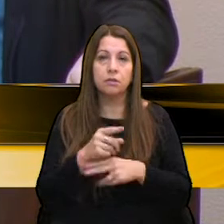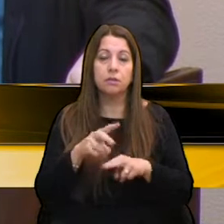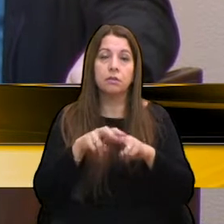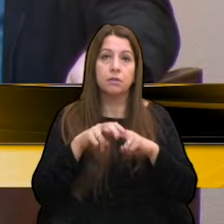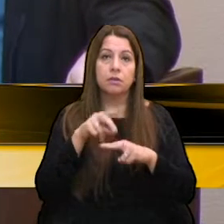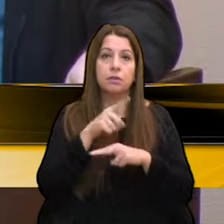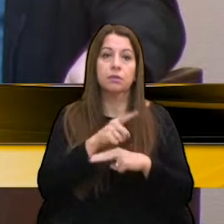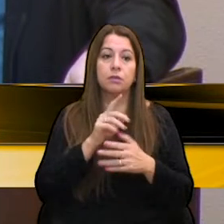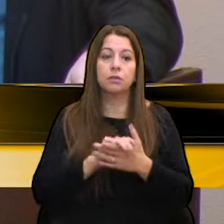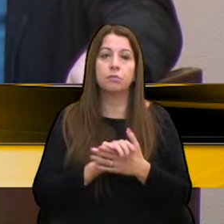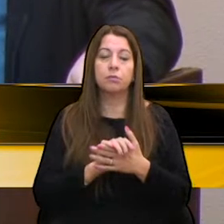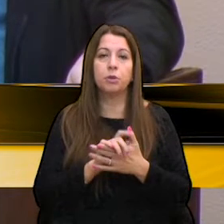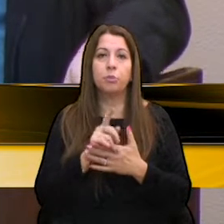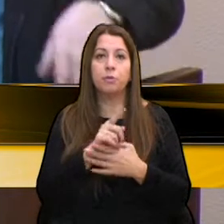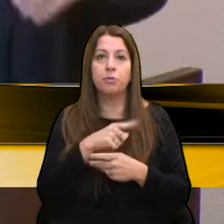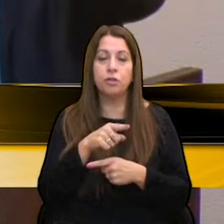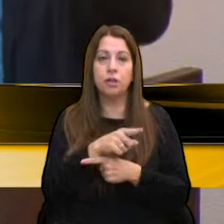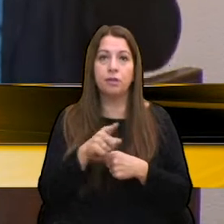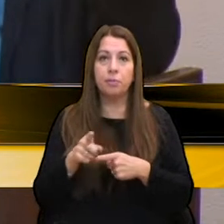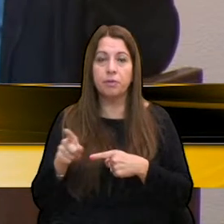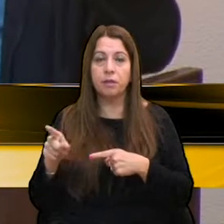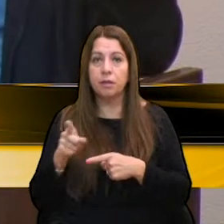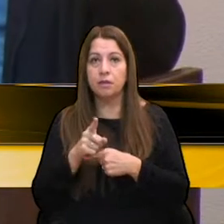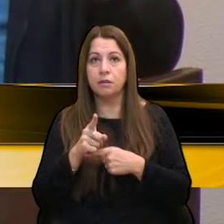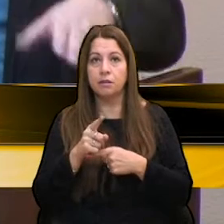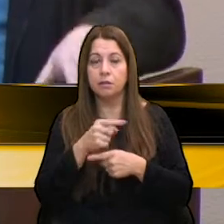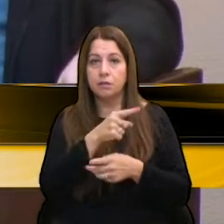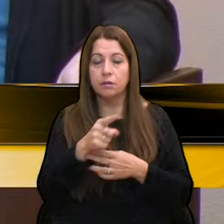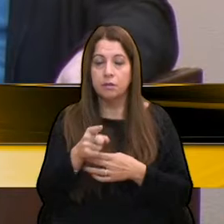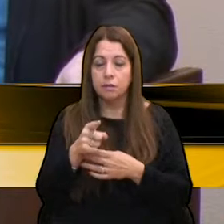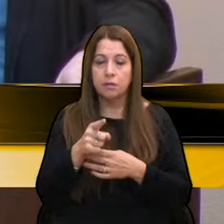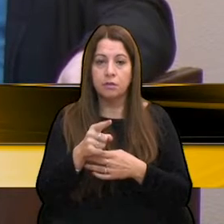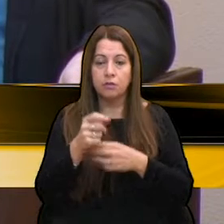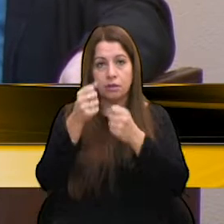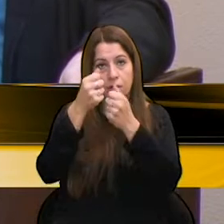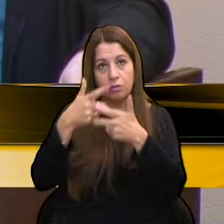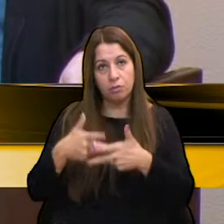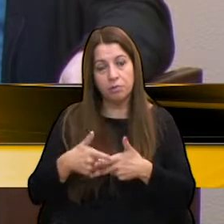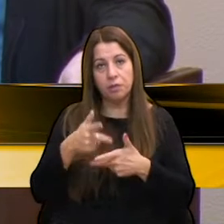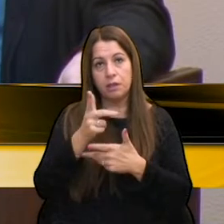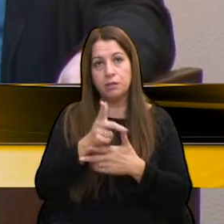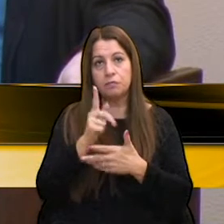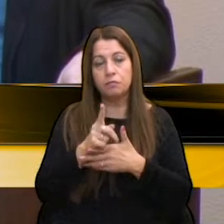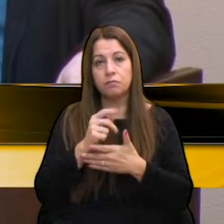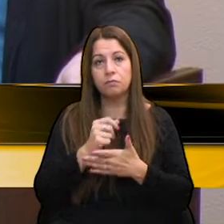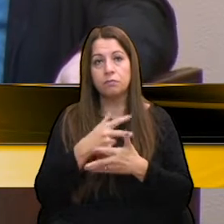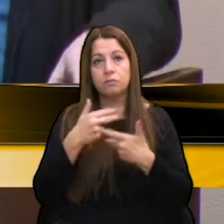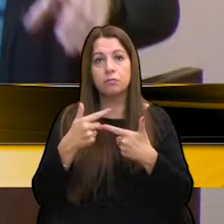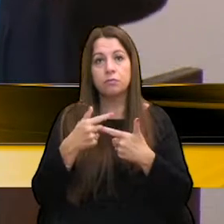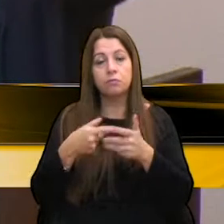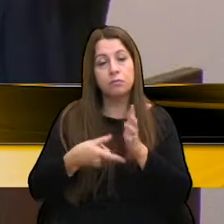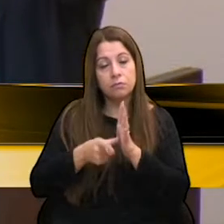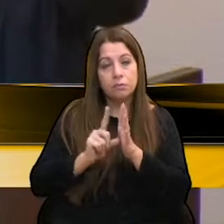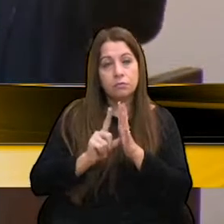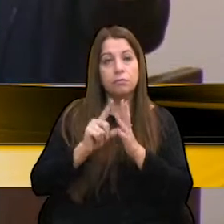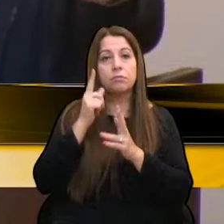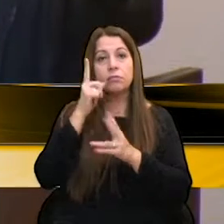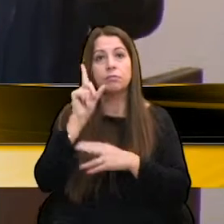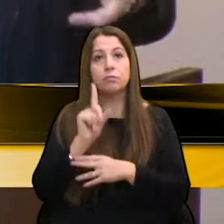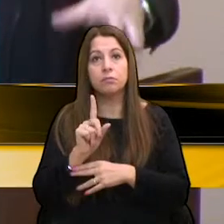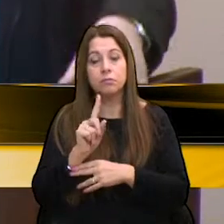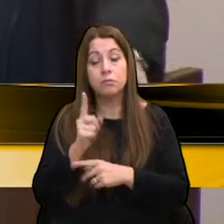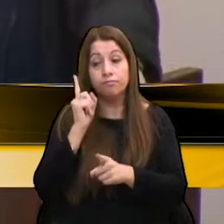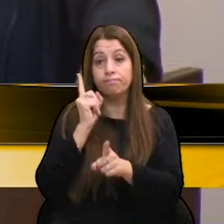motivos, né? Tentam catar argumentos das gestões anteriores para ver se